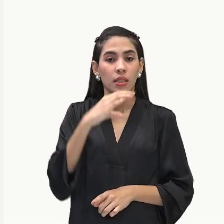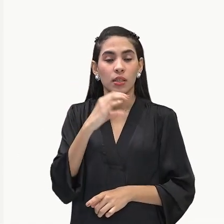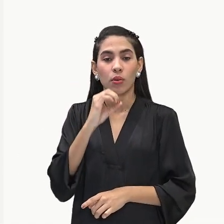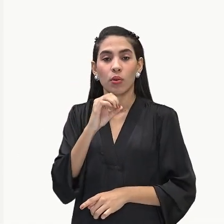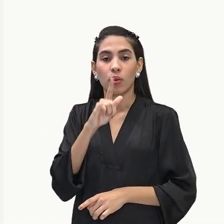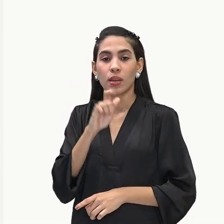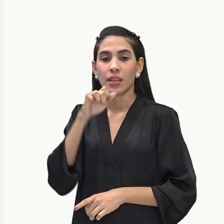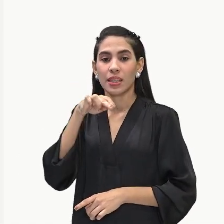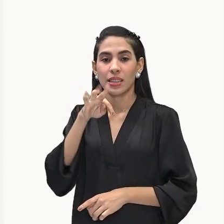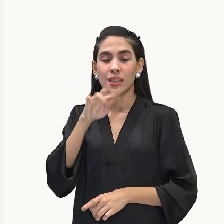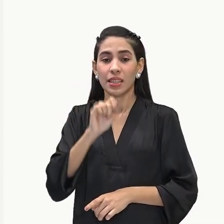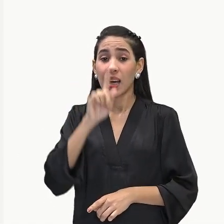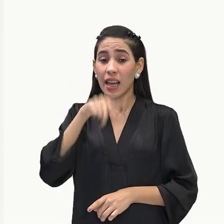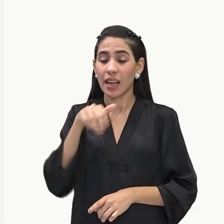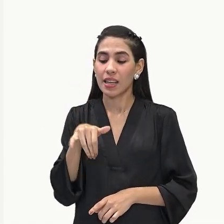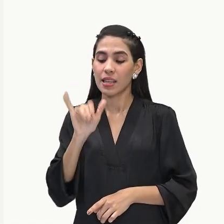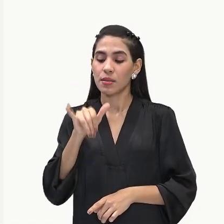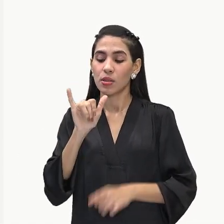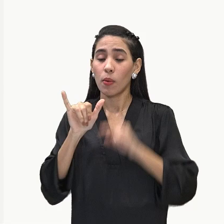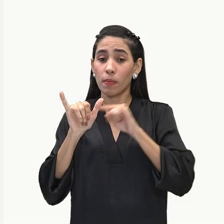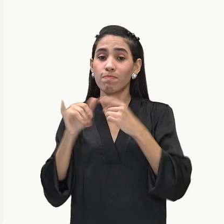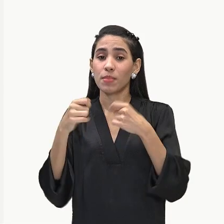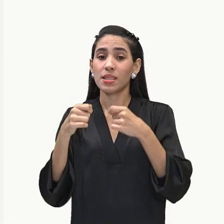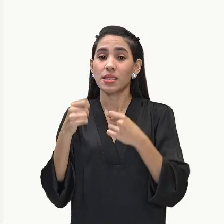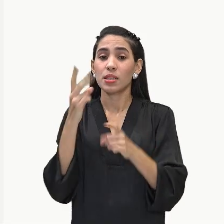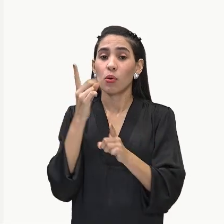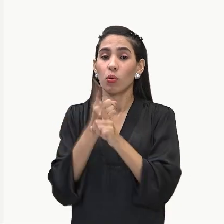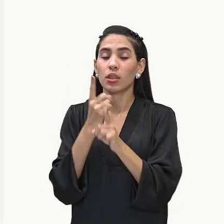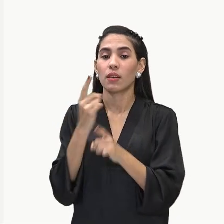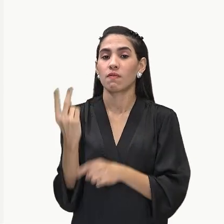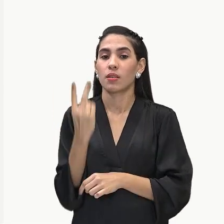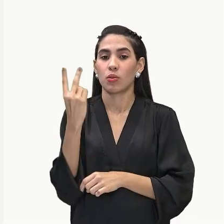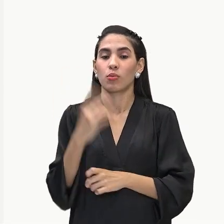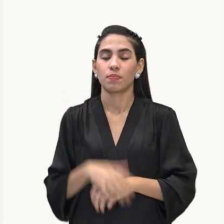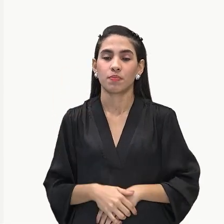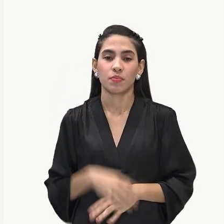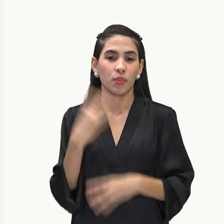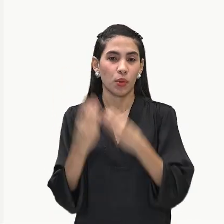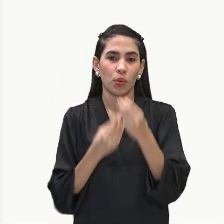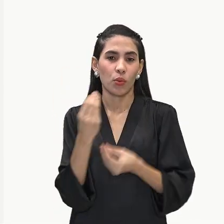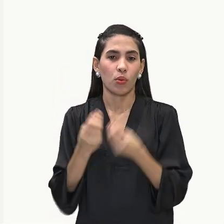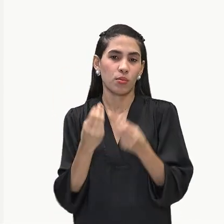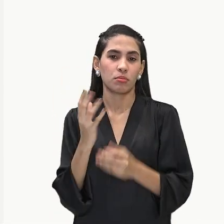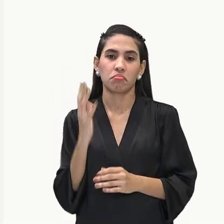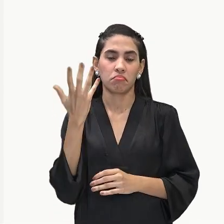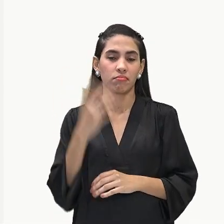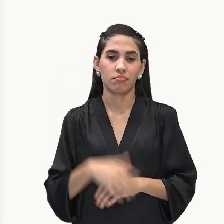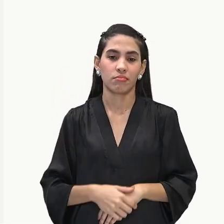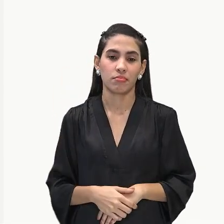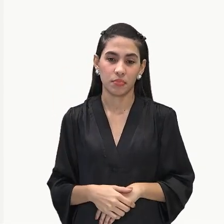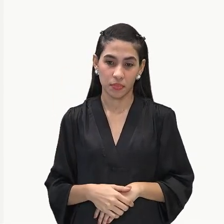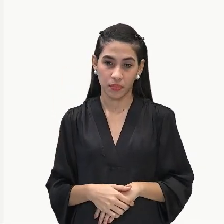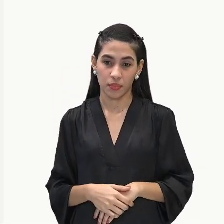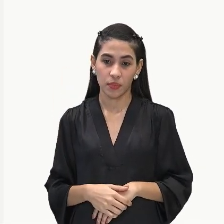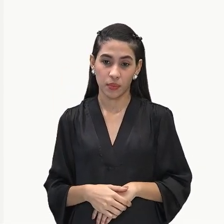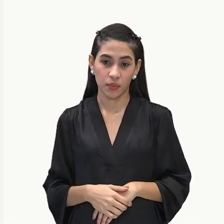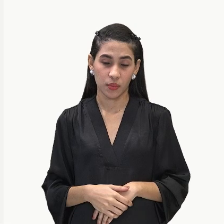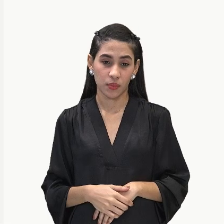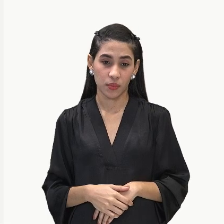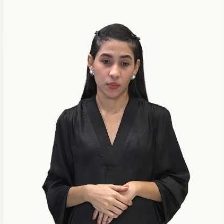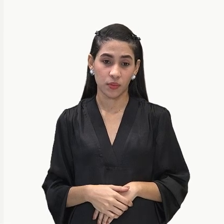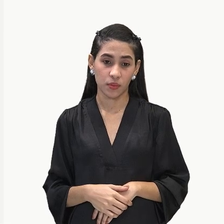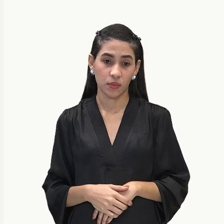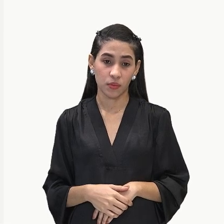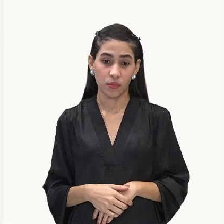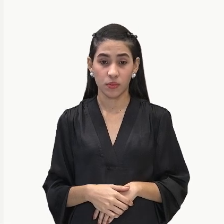quem? Y, ok? Então, vamos lá ver como é que funciona isto aqui.